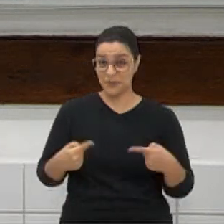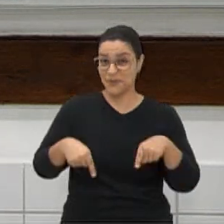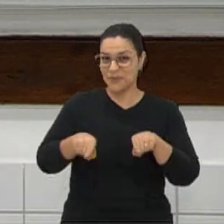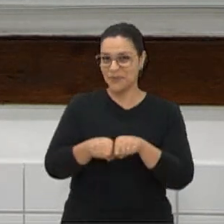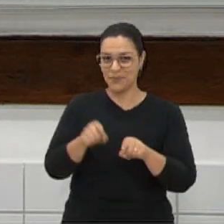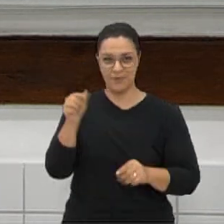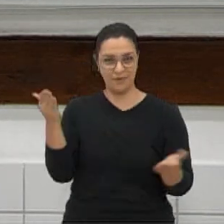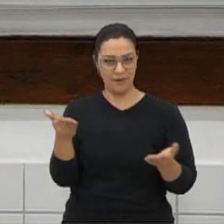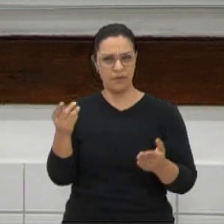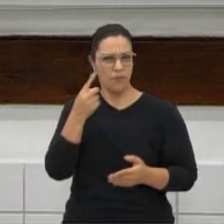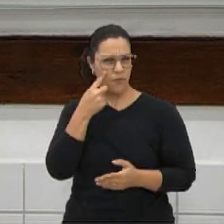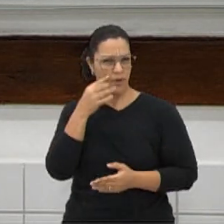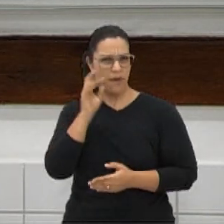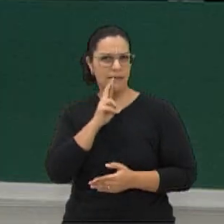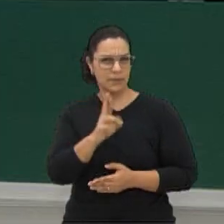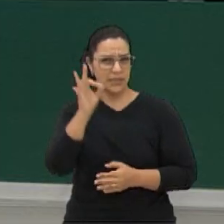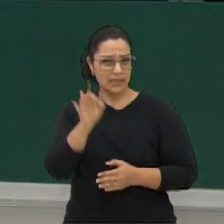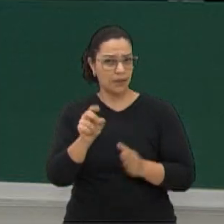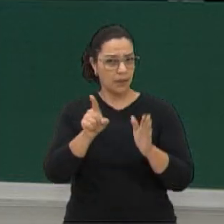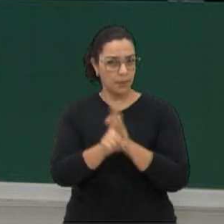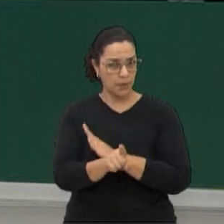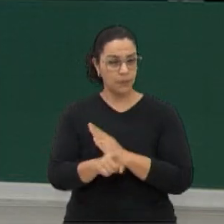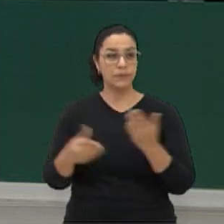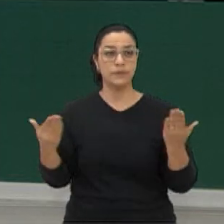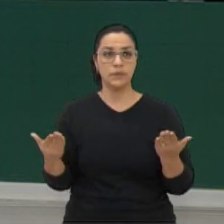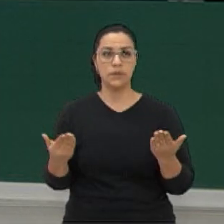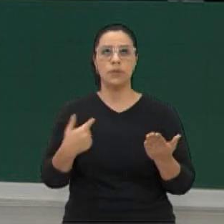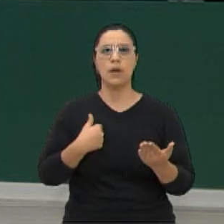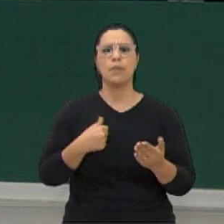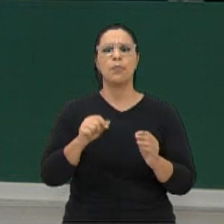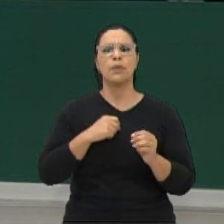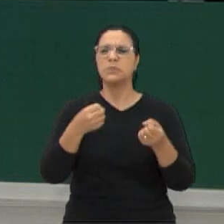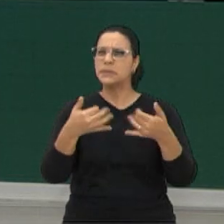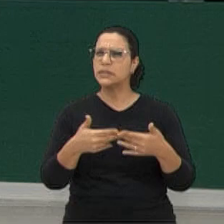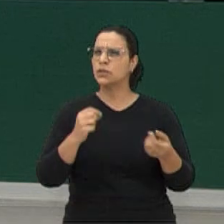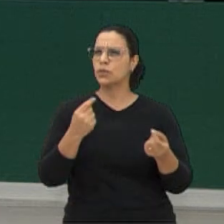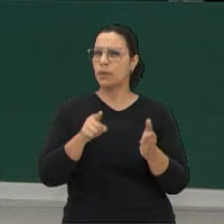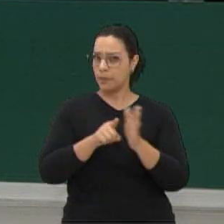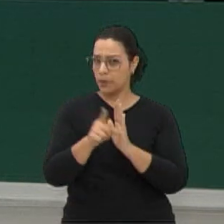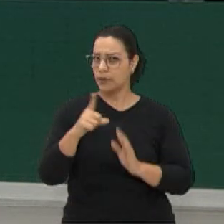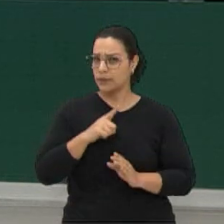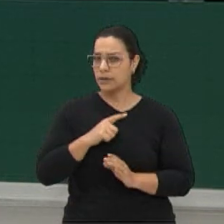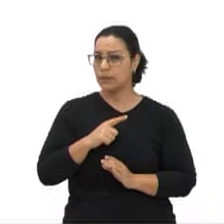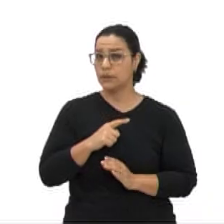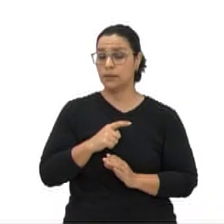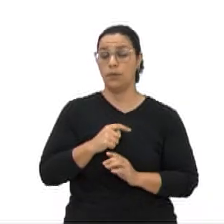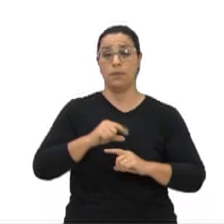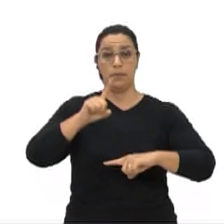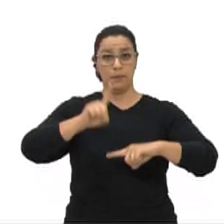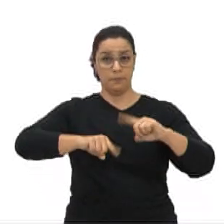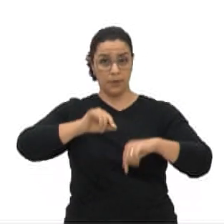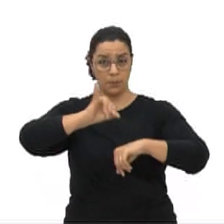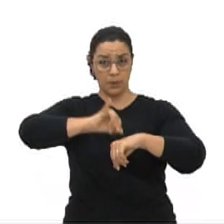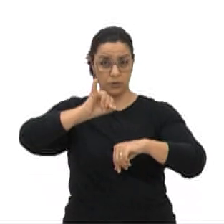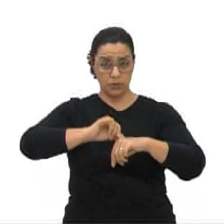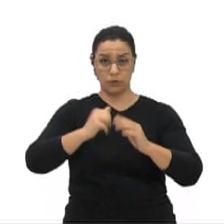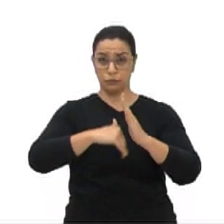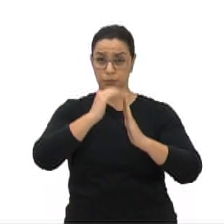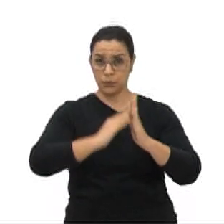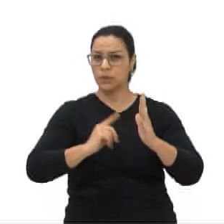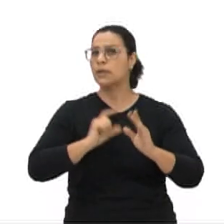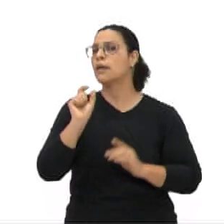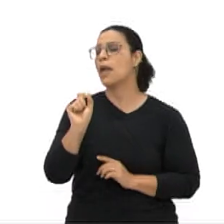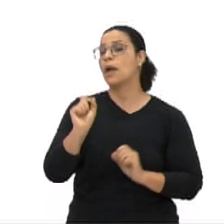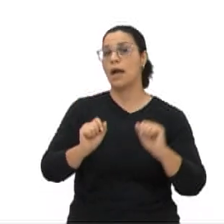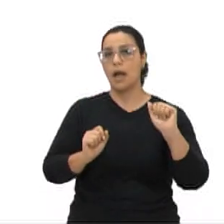Estou de volta aqui. Vamos ver a resposta então do nosso quiz. Ponderou um pouquinho sobre essas questões aqui. Então, a natureza morta é... Aí eu coloquei